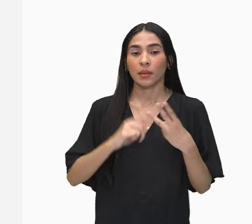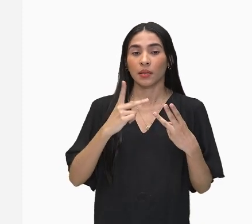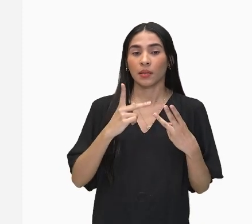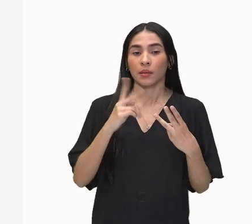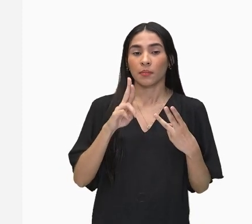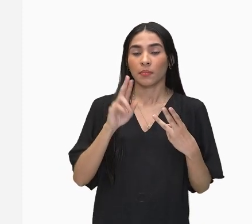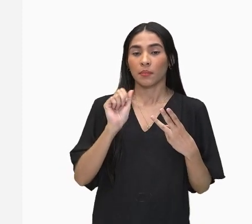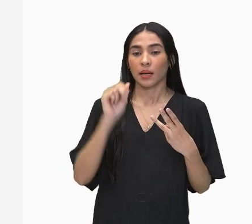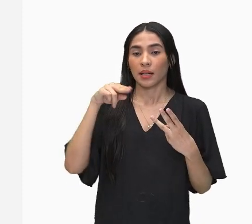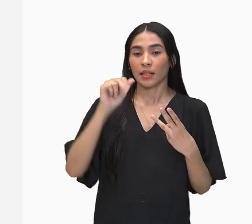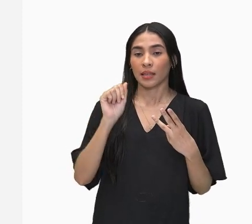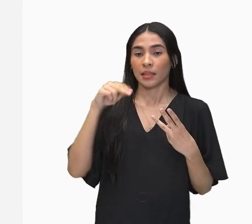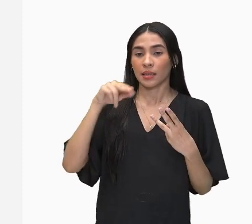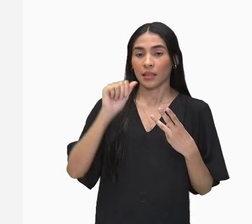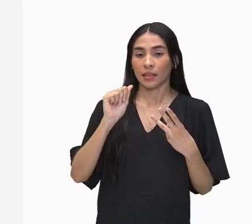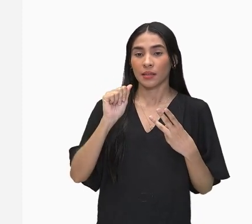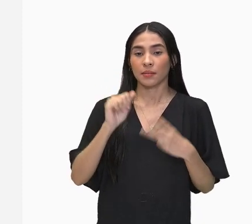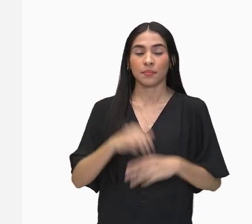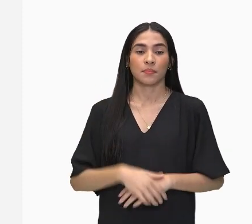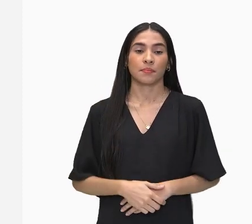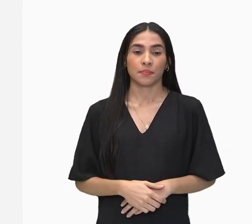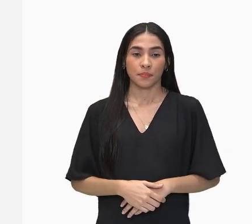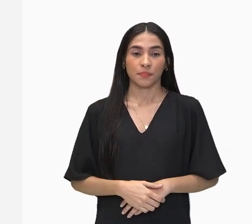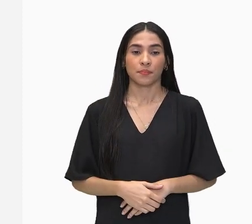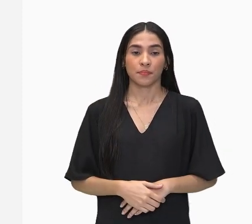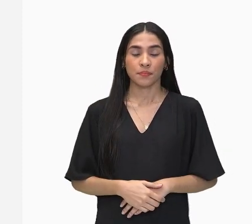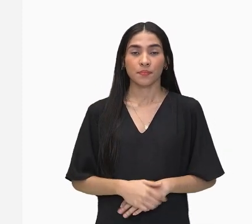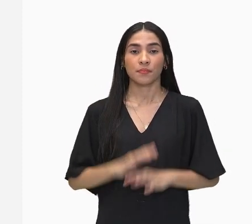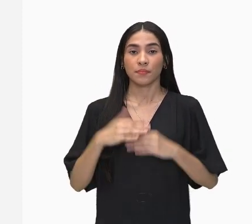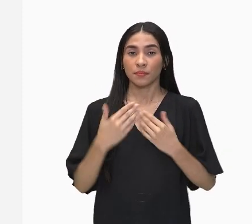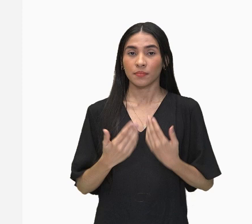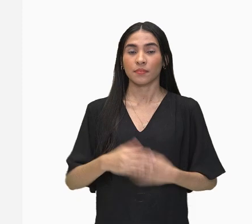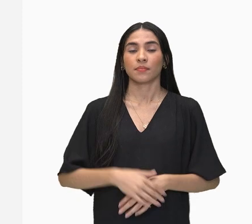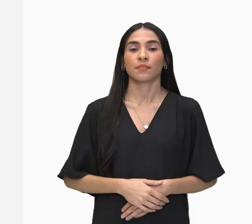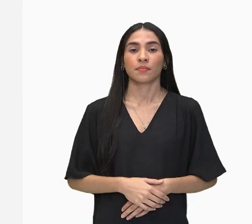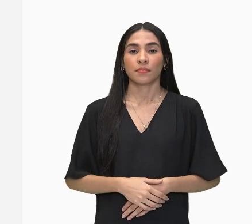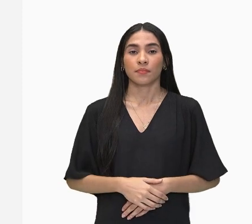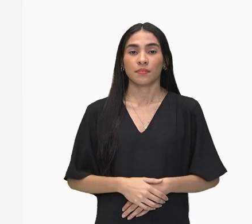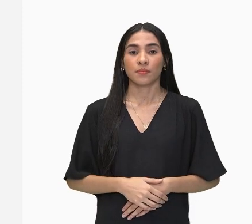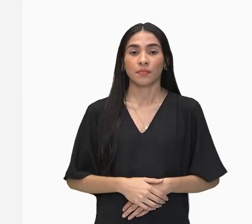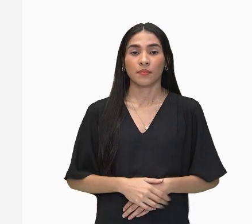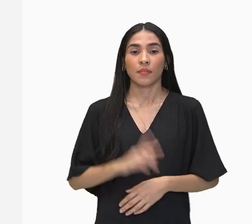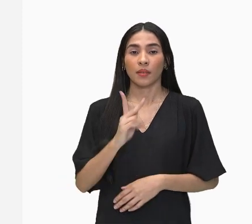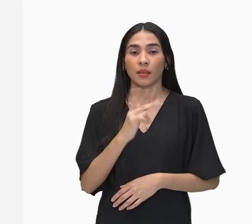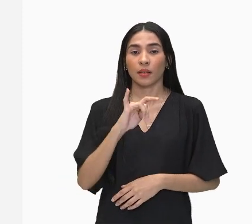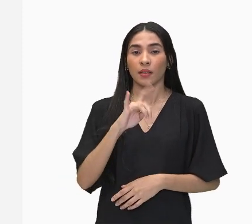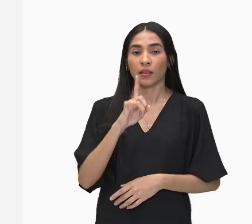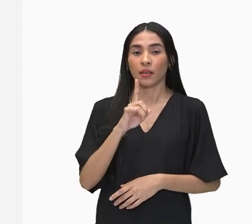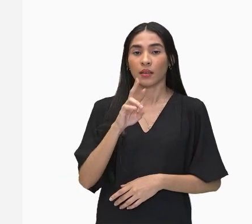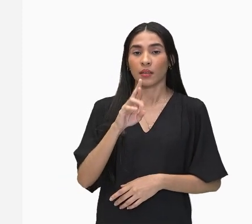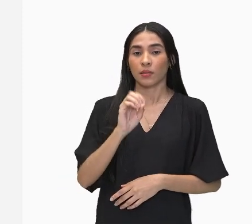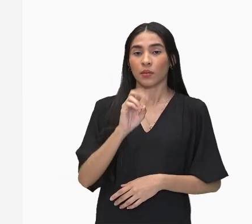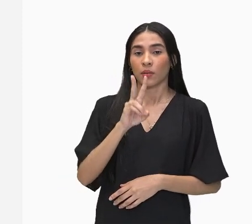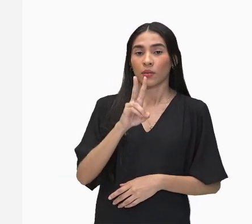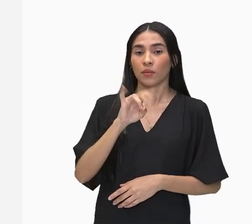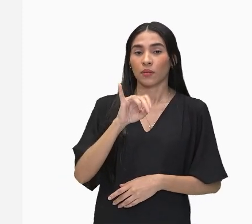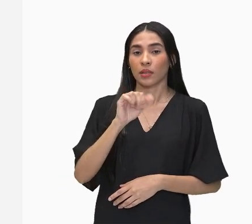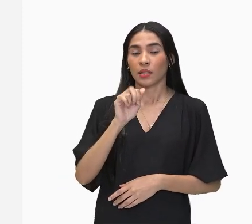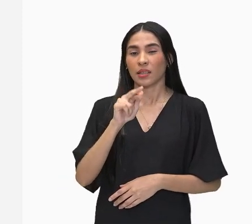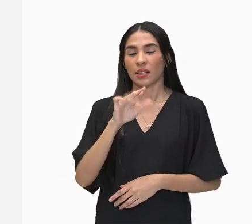Paranaguá, no estado do Paraná. Então, a rede hidroviária, ela é